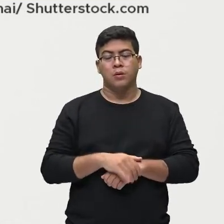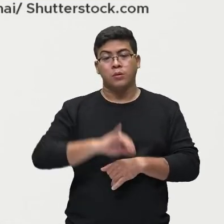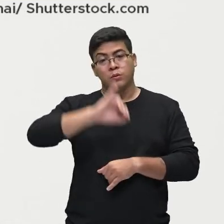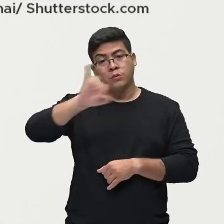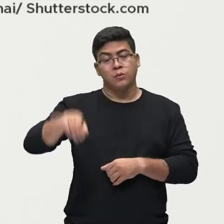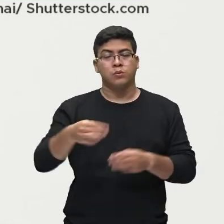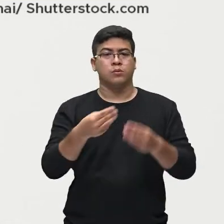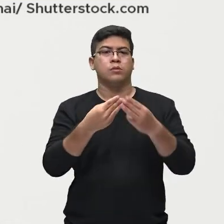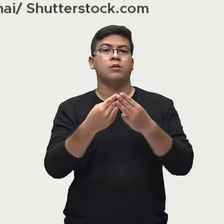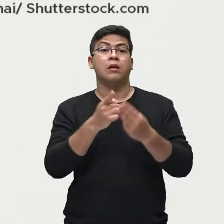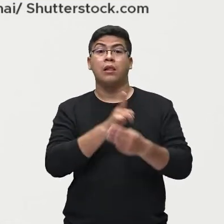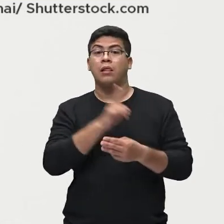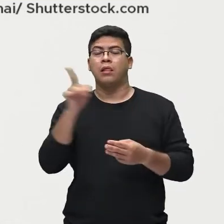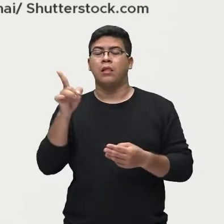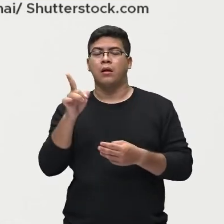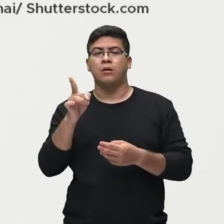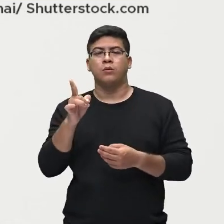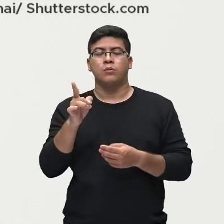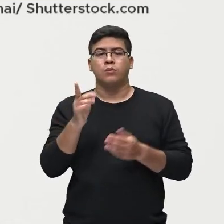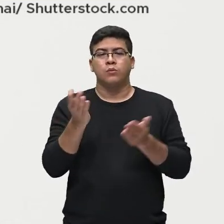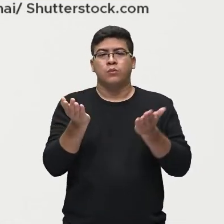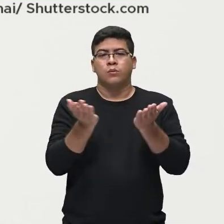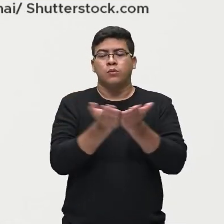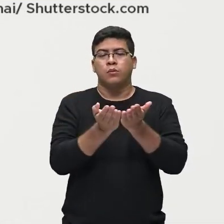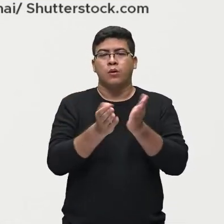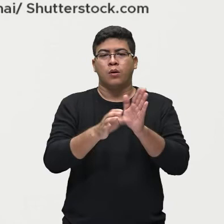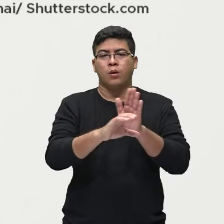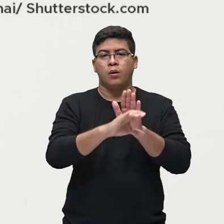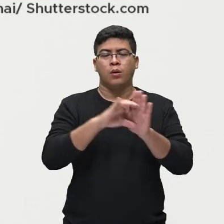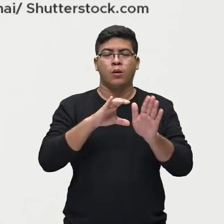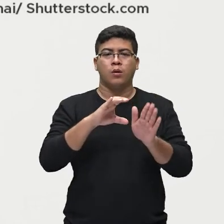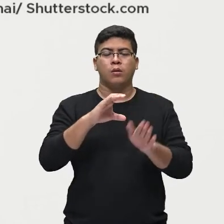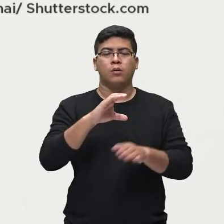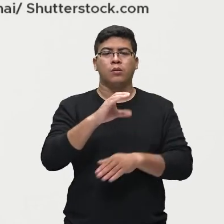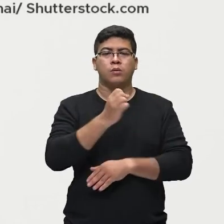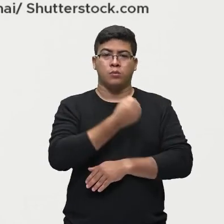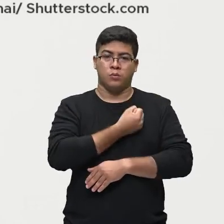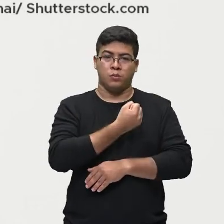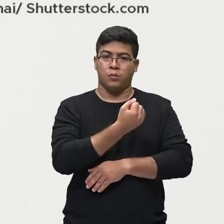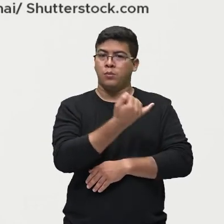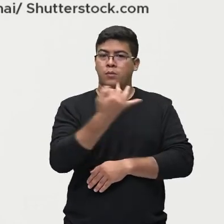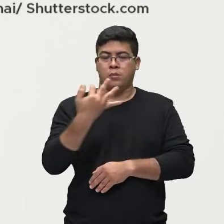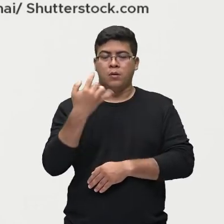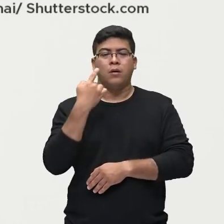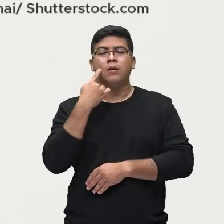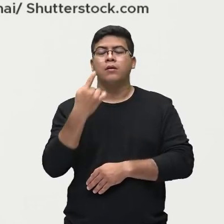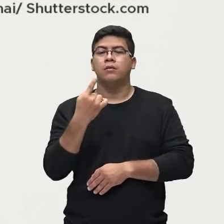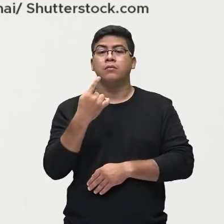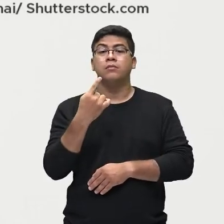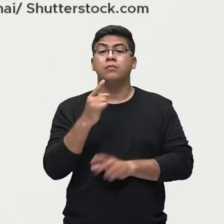lá em Números, é necessário que você honre a sua palavra.